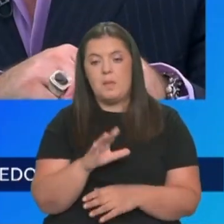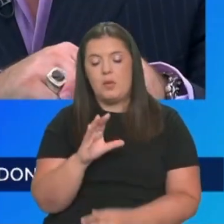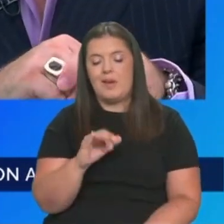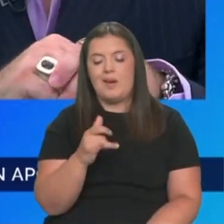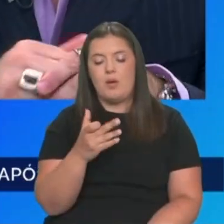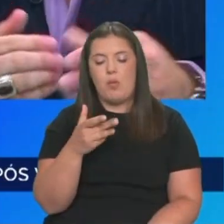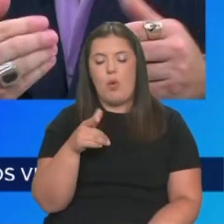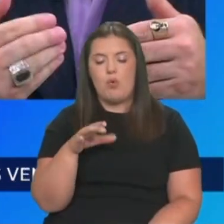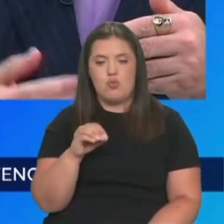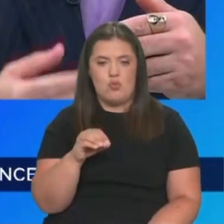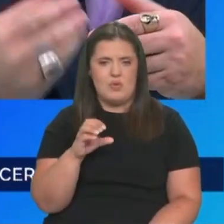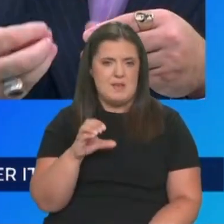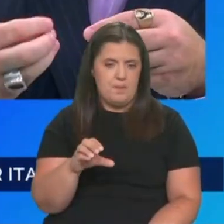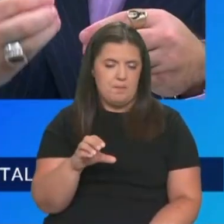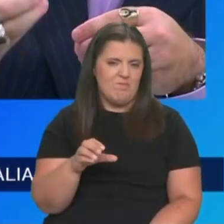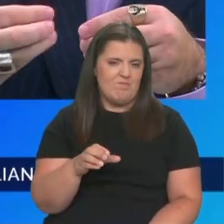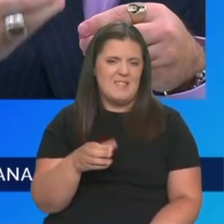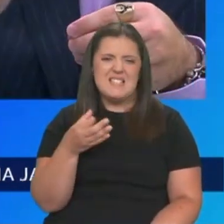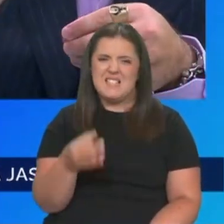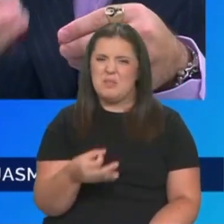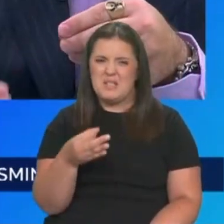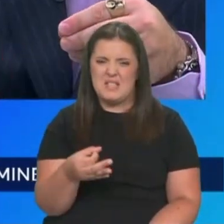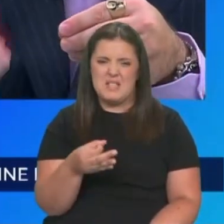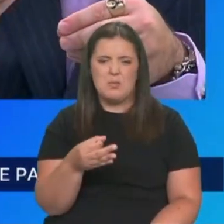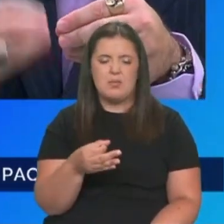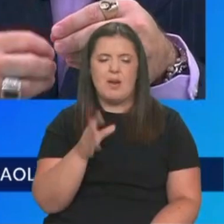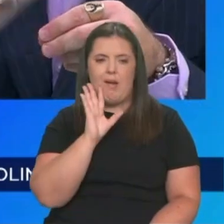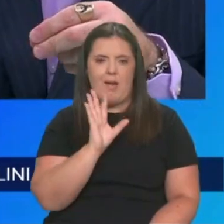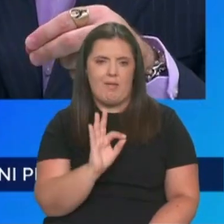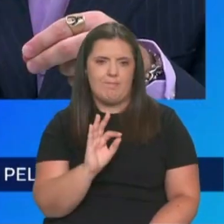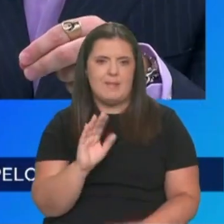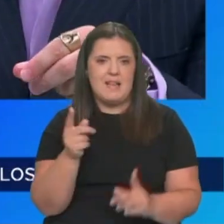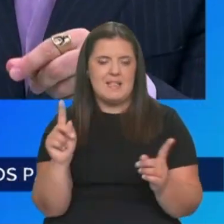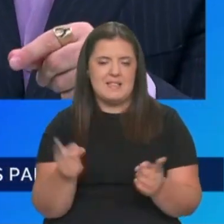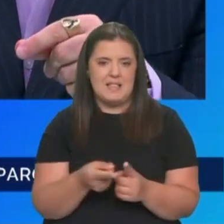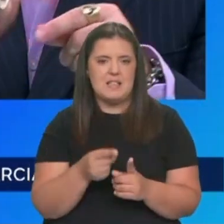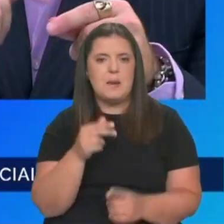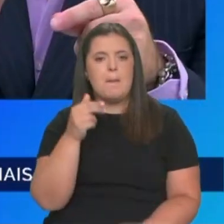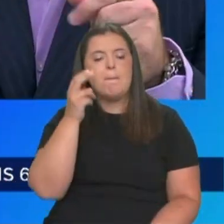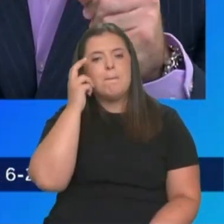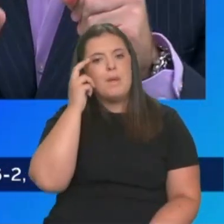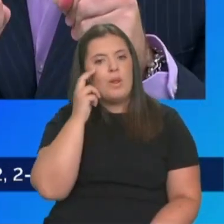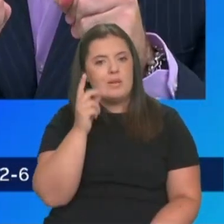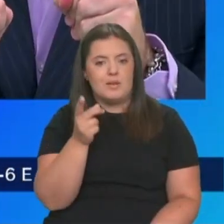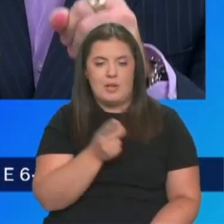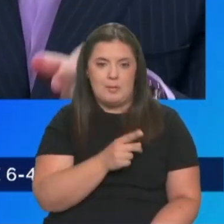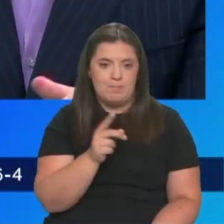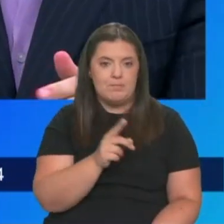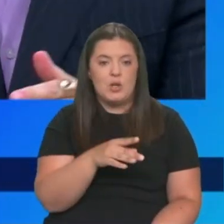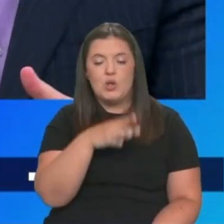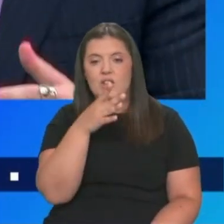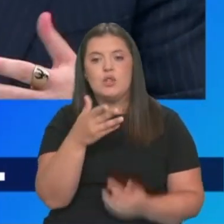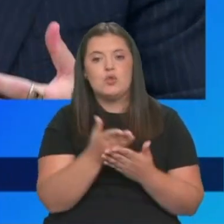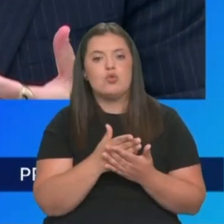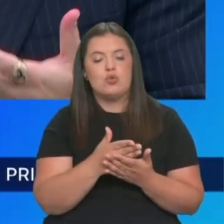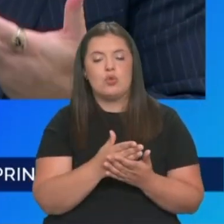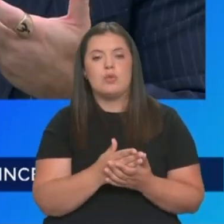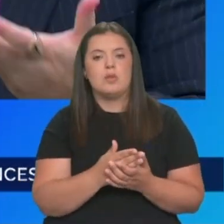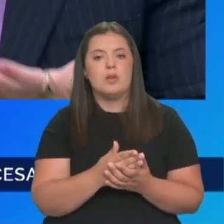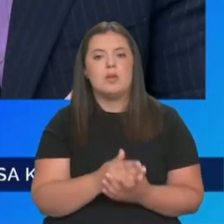nosso amigo carbono, nem sempre quer dizer que a síntese é biológica. E é o que diz precisamente este estudo, que pega